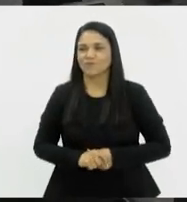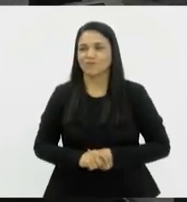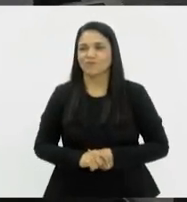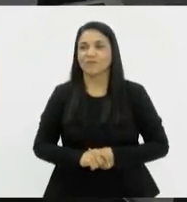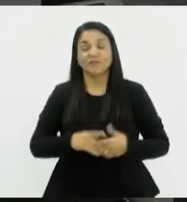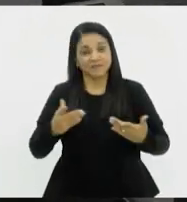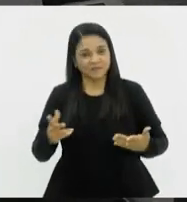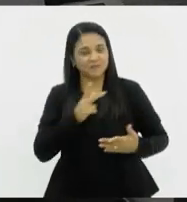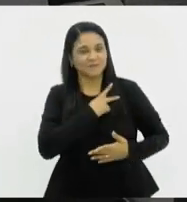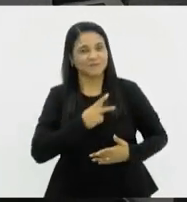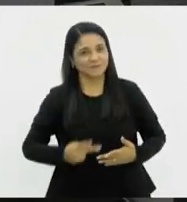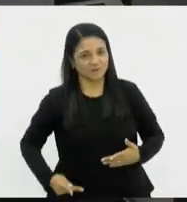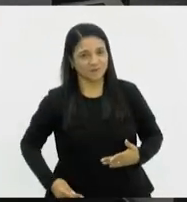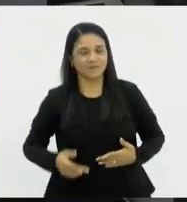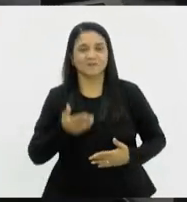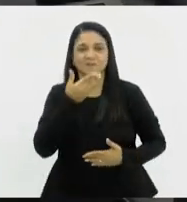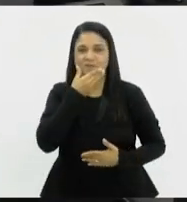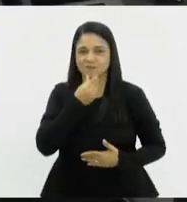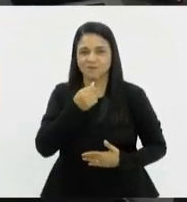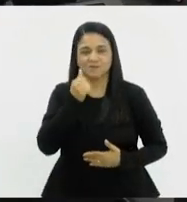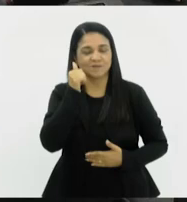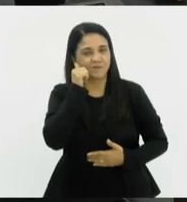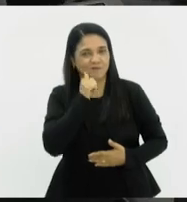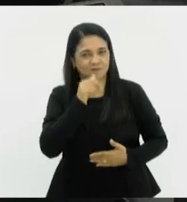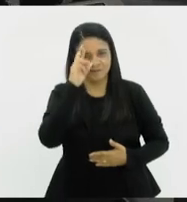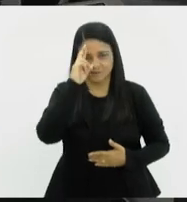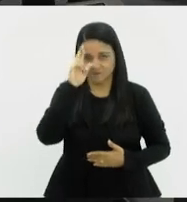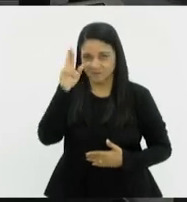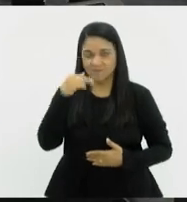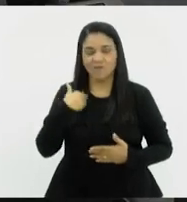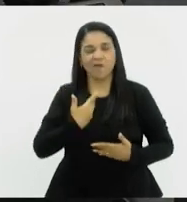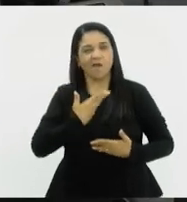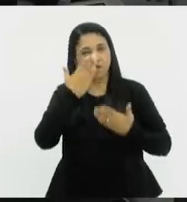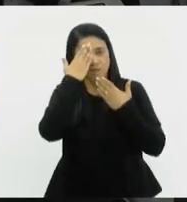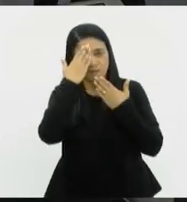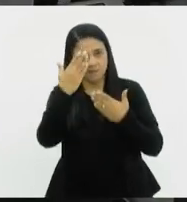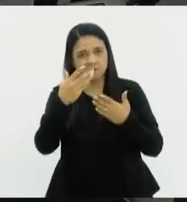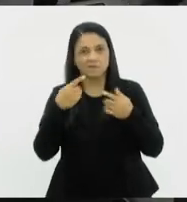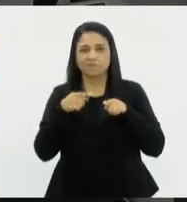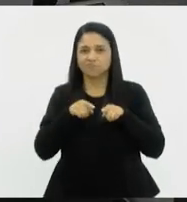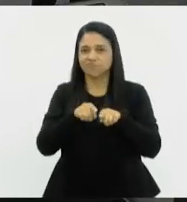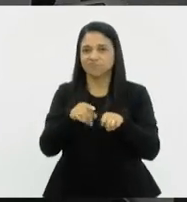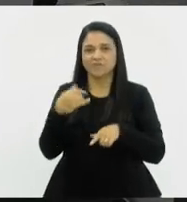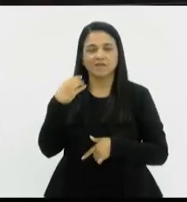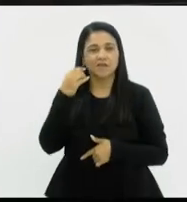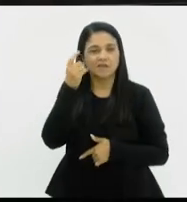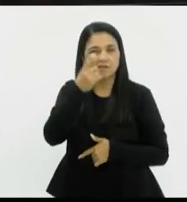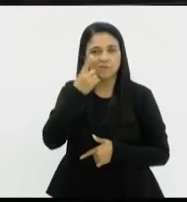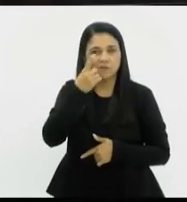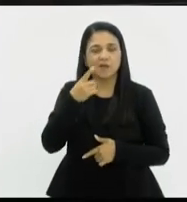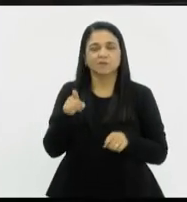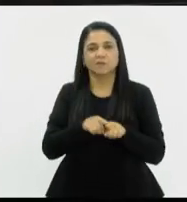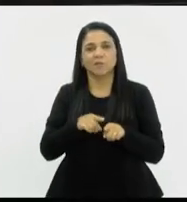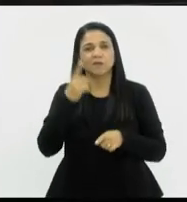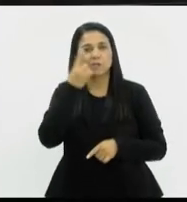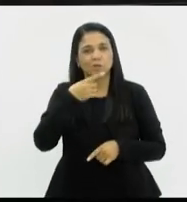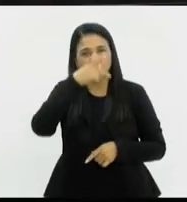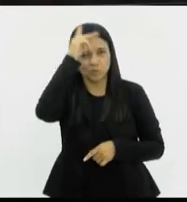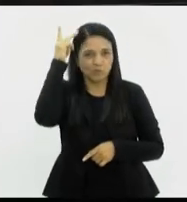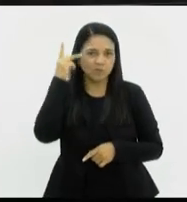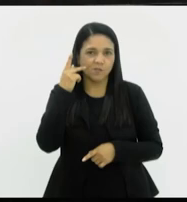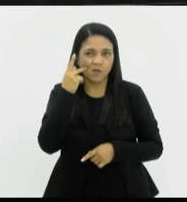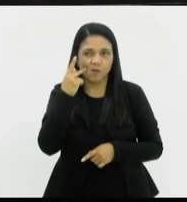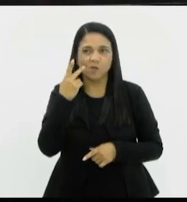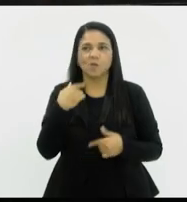Senhor presidente, senhoras e senhores, quero agradecer a todos os meus pares, agradecer ao deputado Luiz Paulo Corrêa da Rocha,